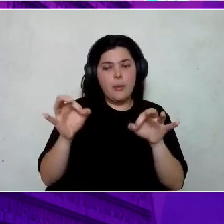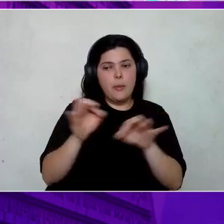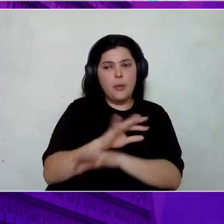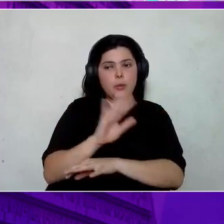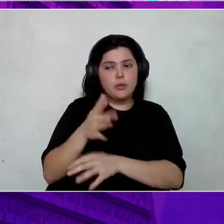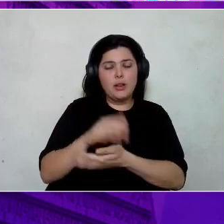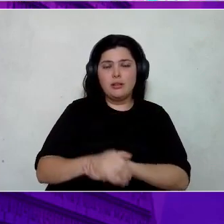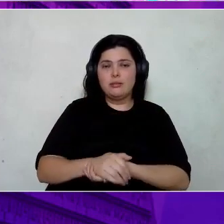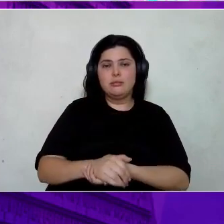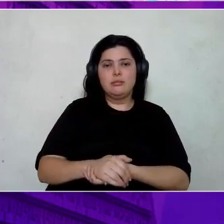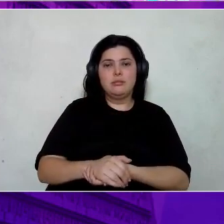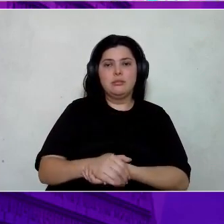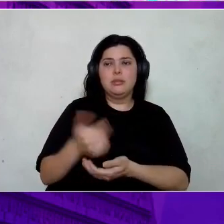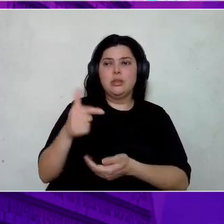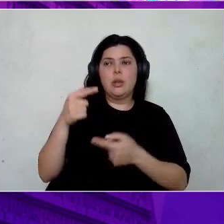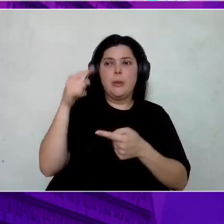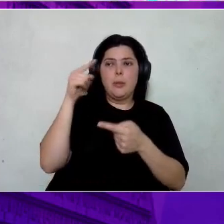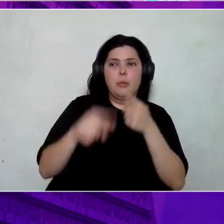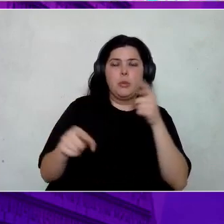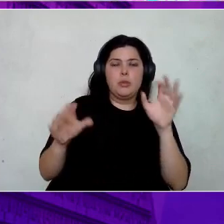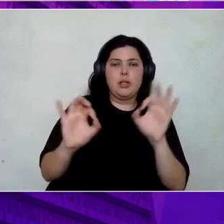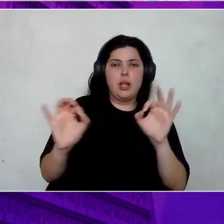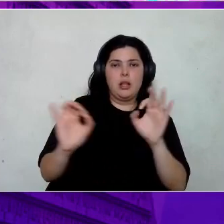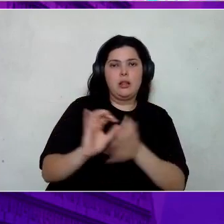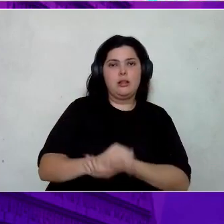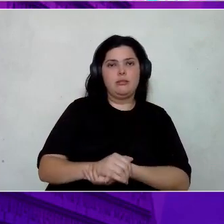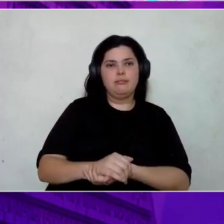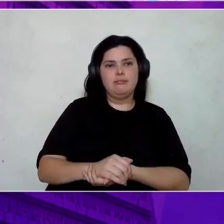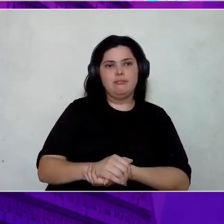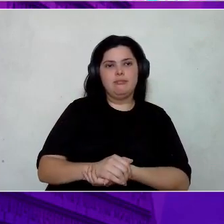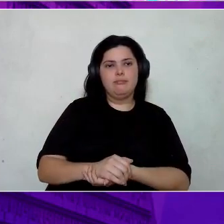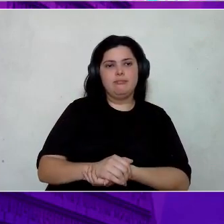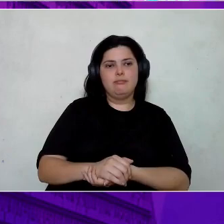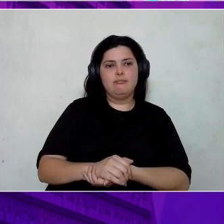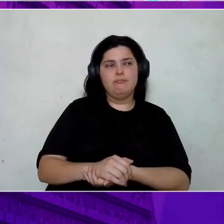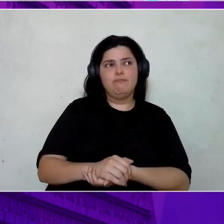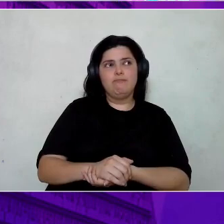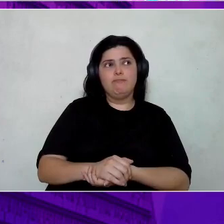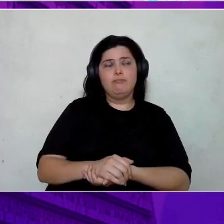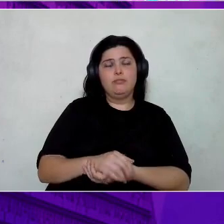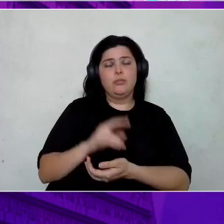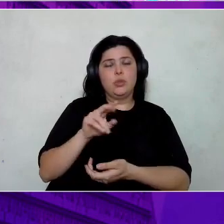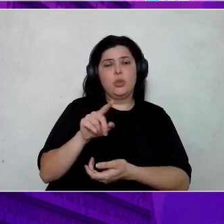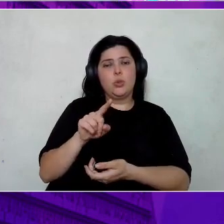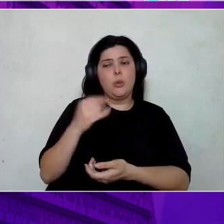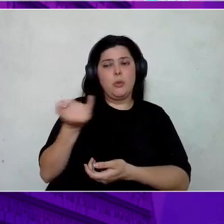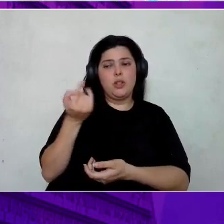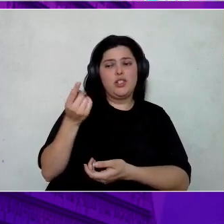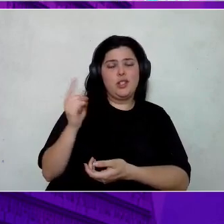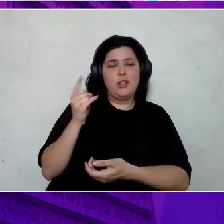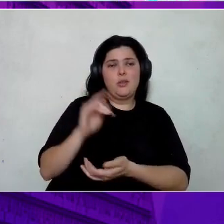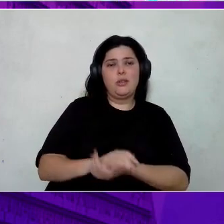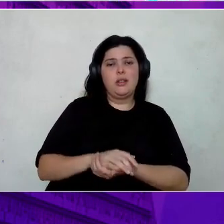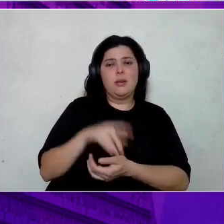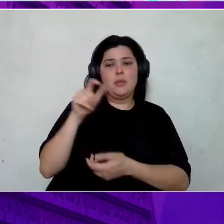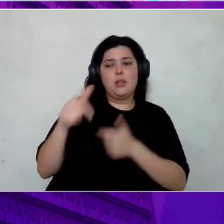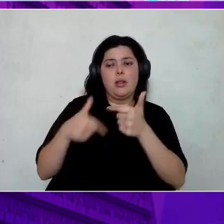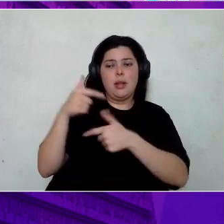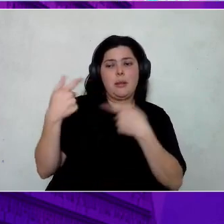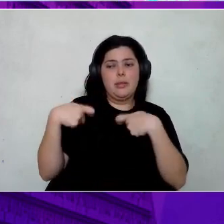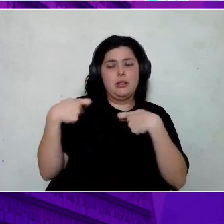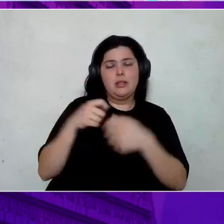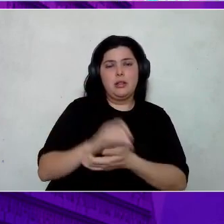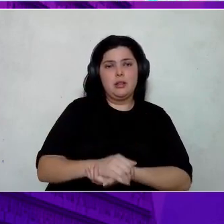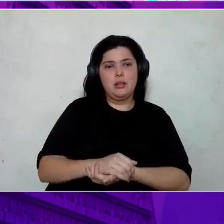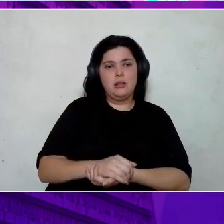nenhum impedimento, você não é importante, né? Tem que deixar o cara só trabalhar, né? E aí